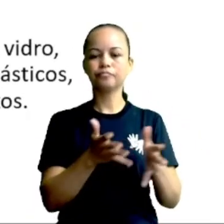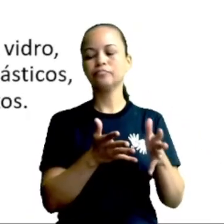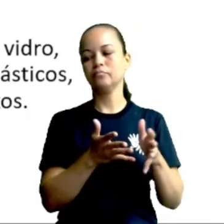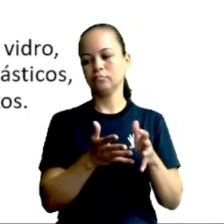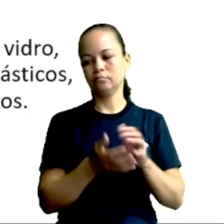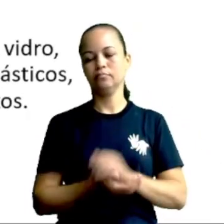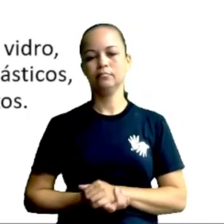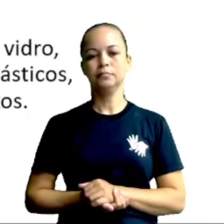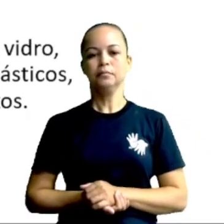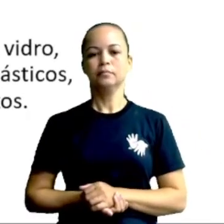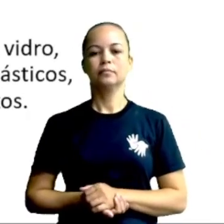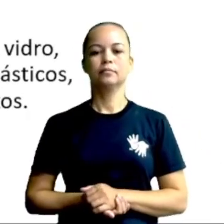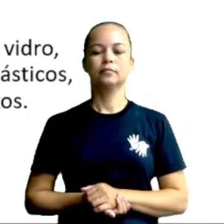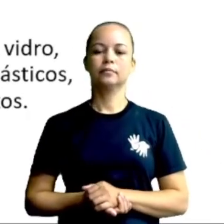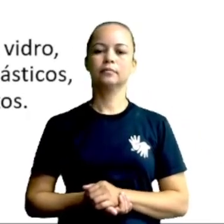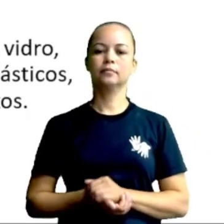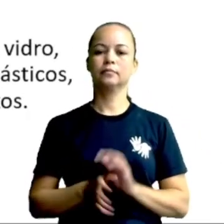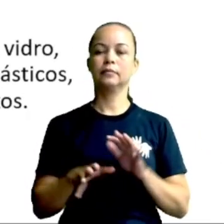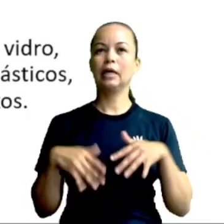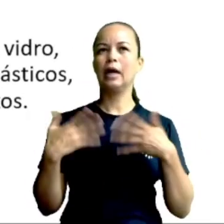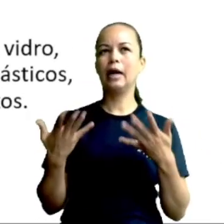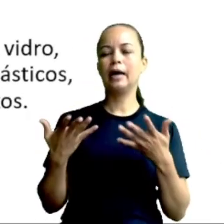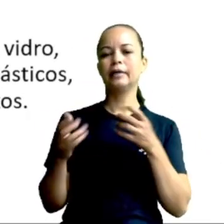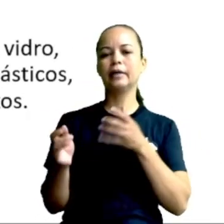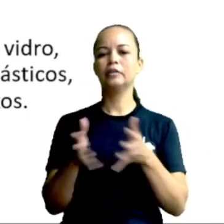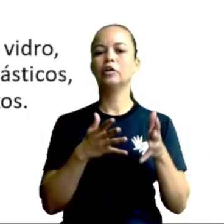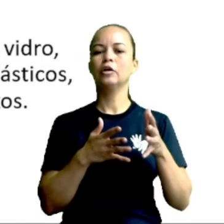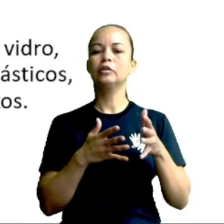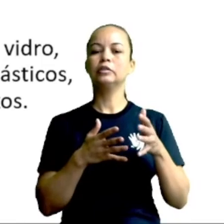zoneamento, né? A questão do